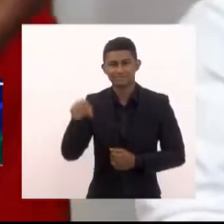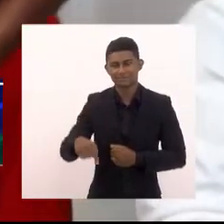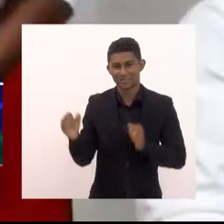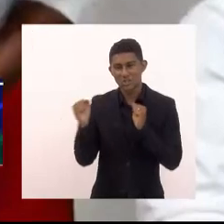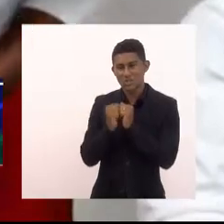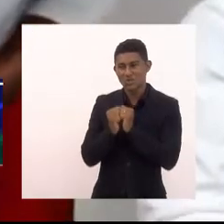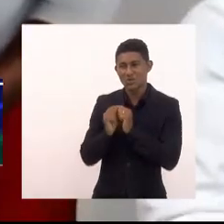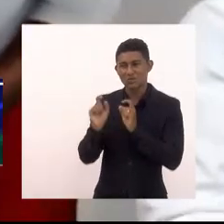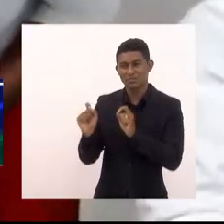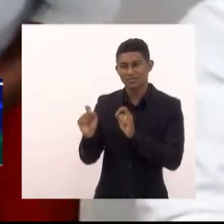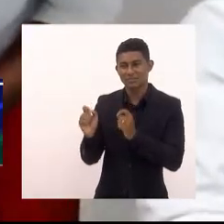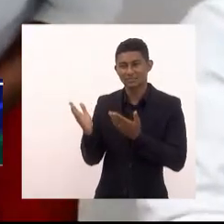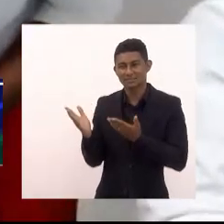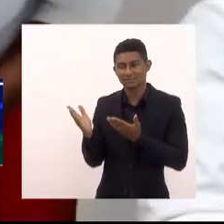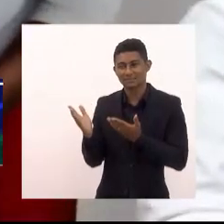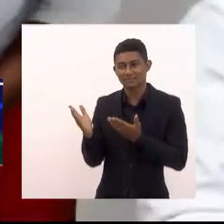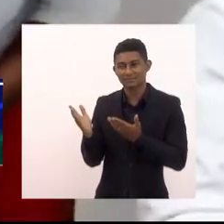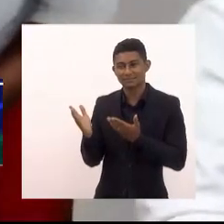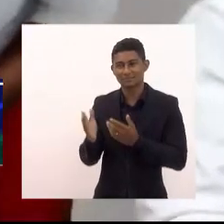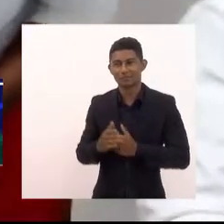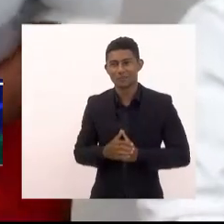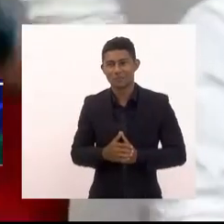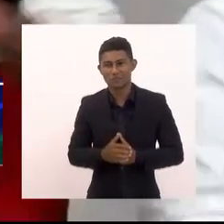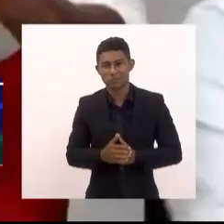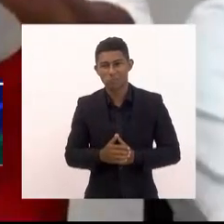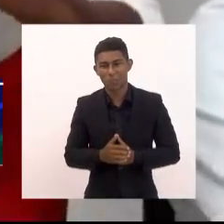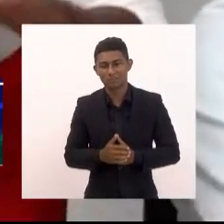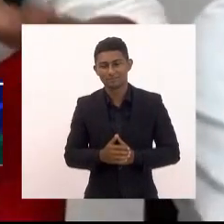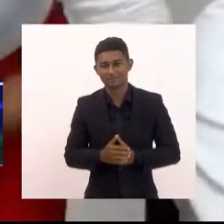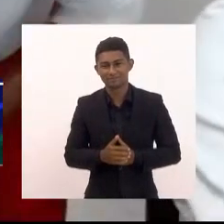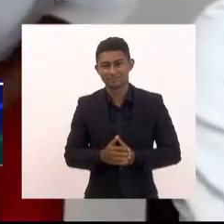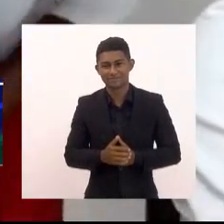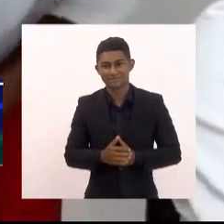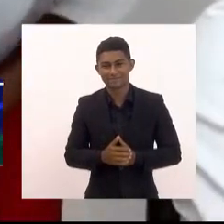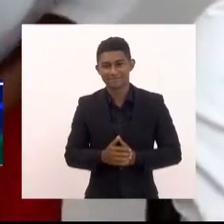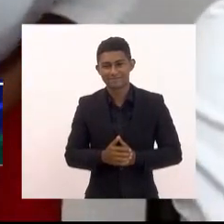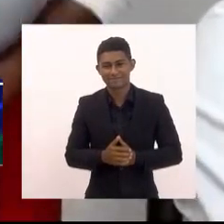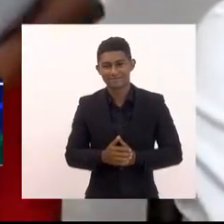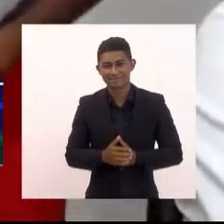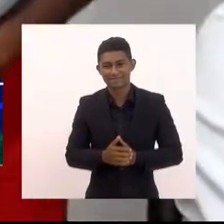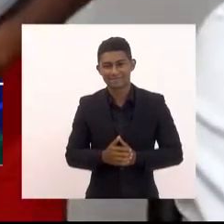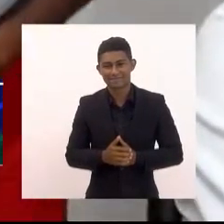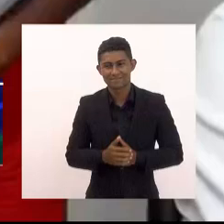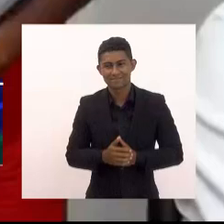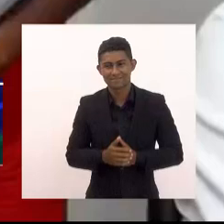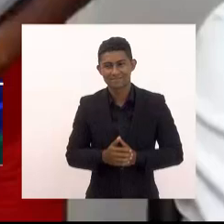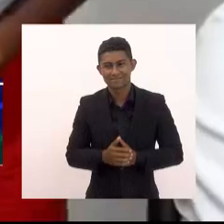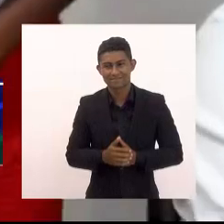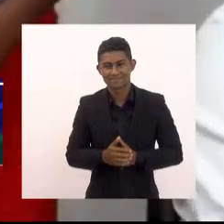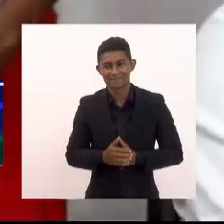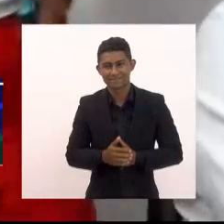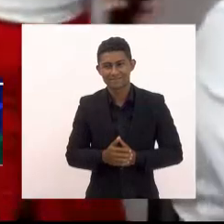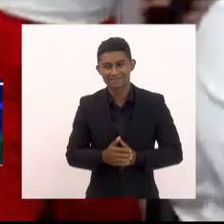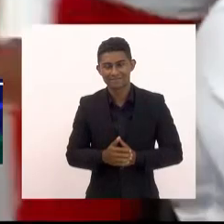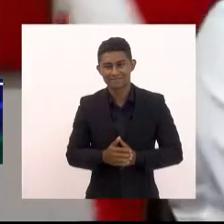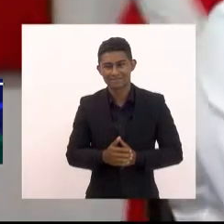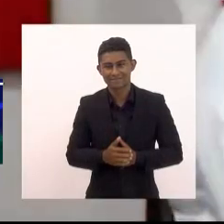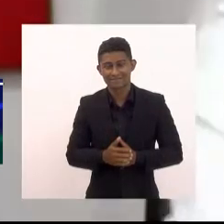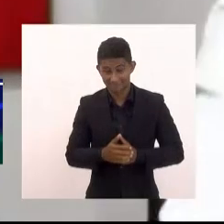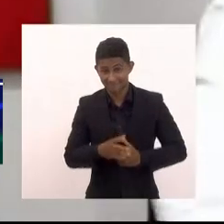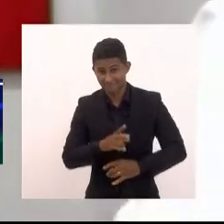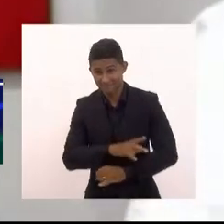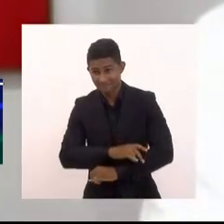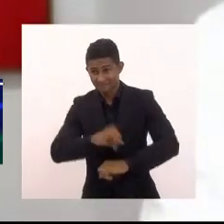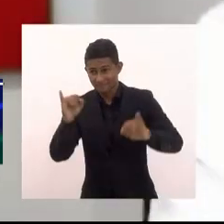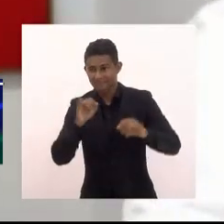ó. Enfeitando aqui, ó. Opa. Anuncio, em